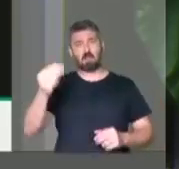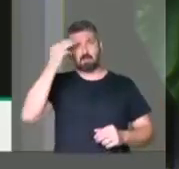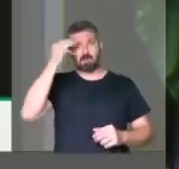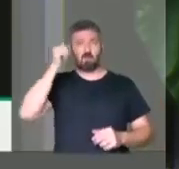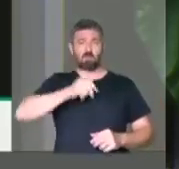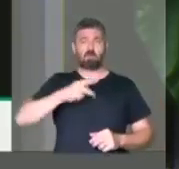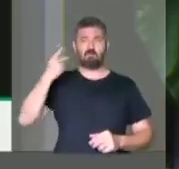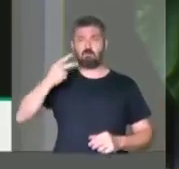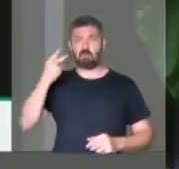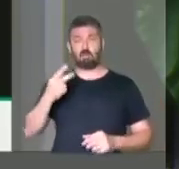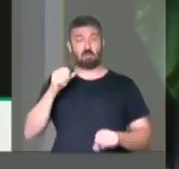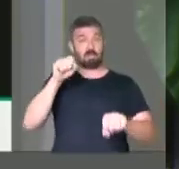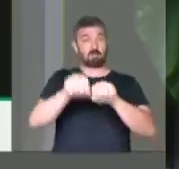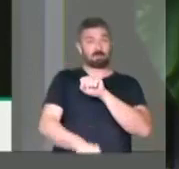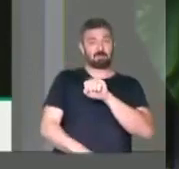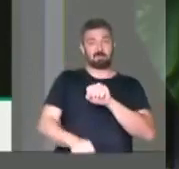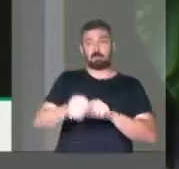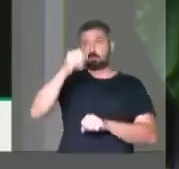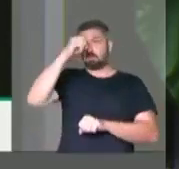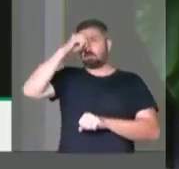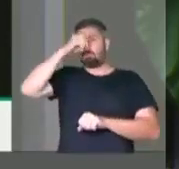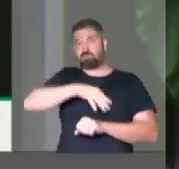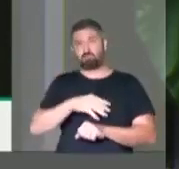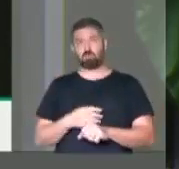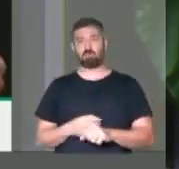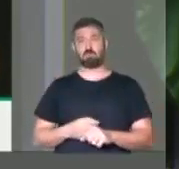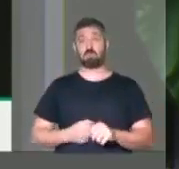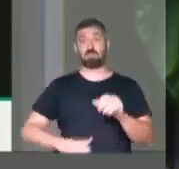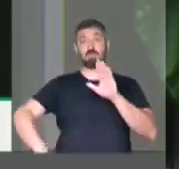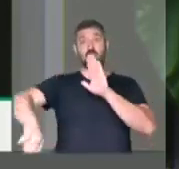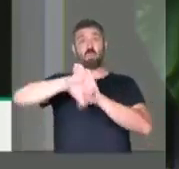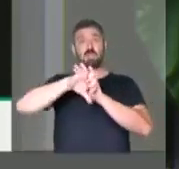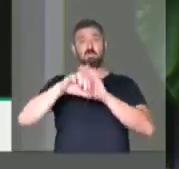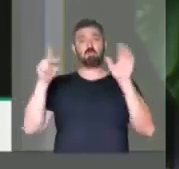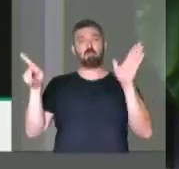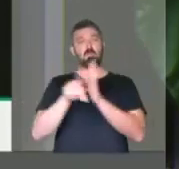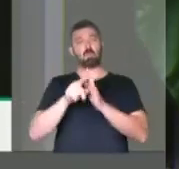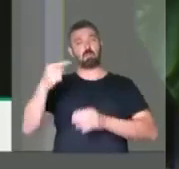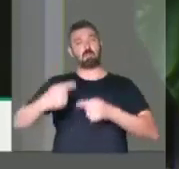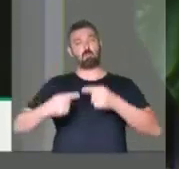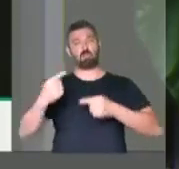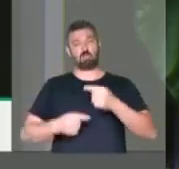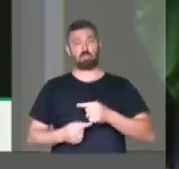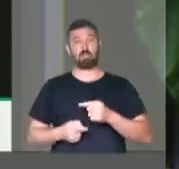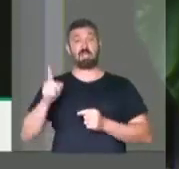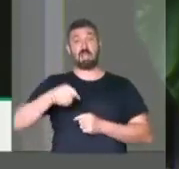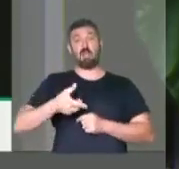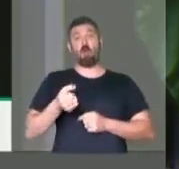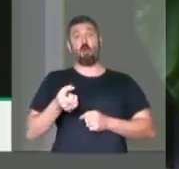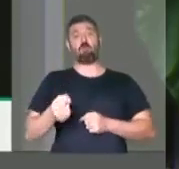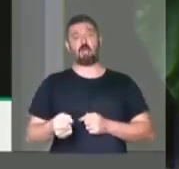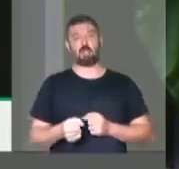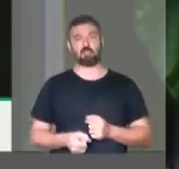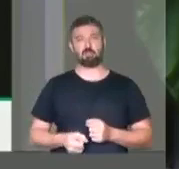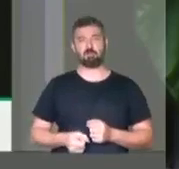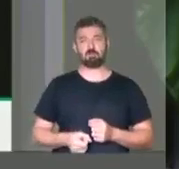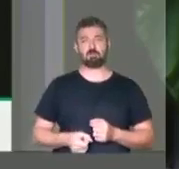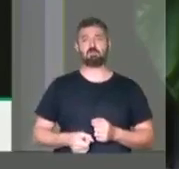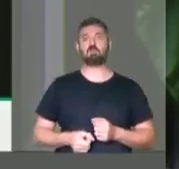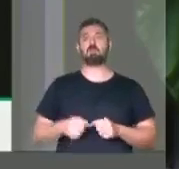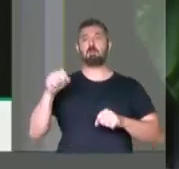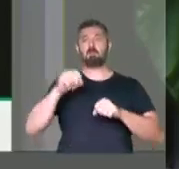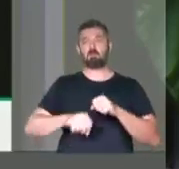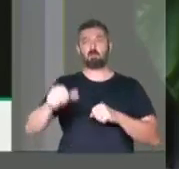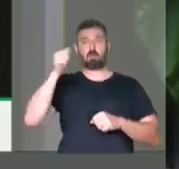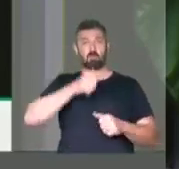memória de uma vereadora que foi brutalmente executada. Isso é um crime político. É um crime covarde. É um crime que tirou a vida